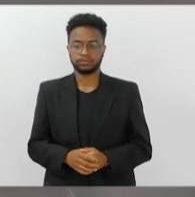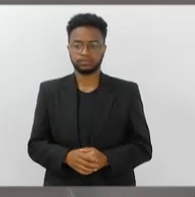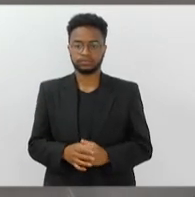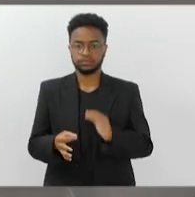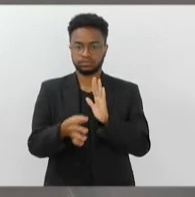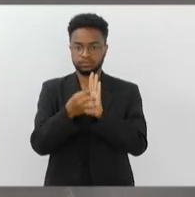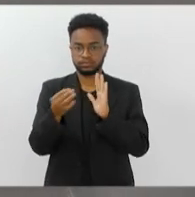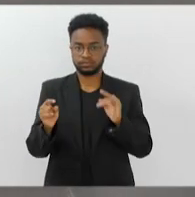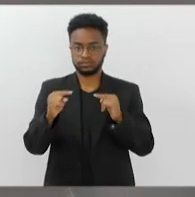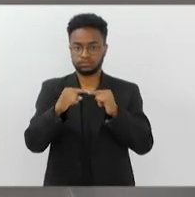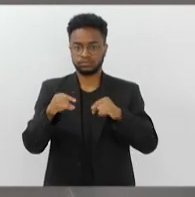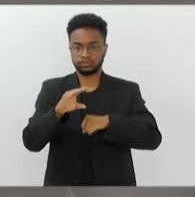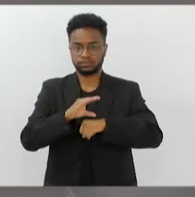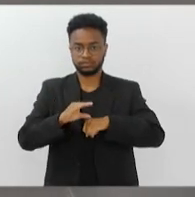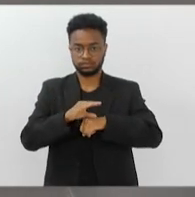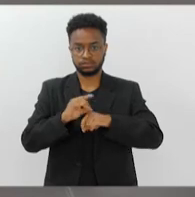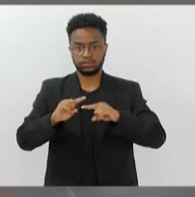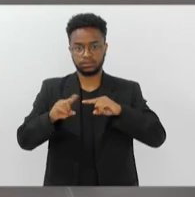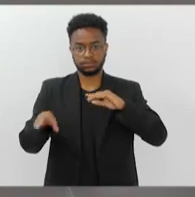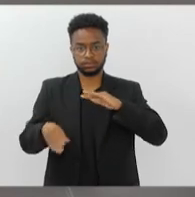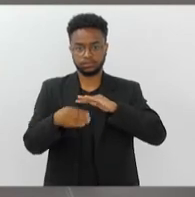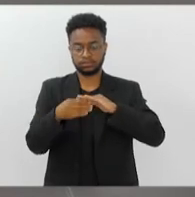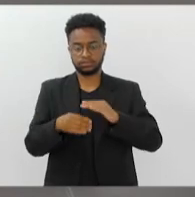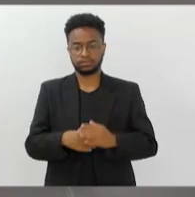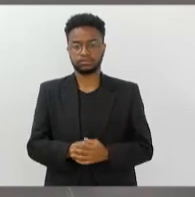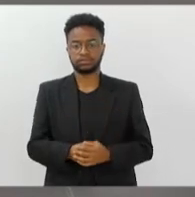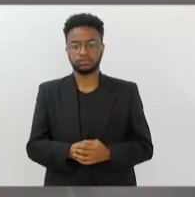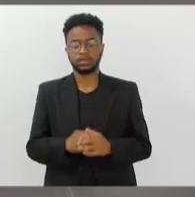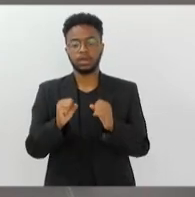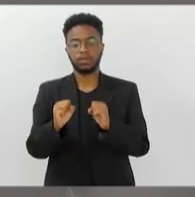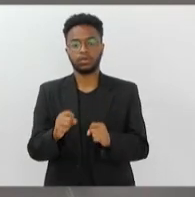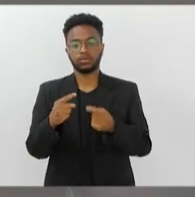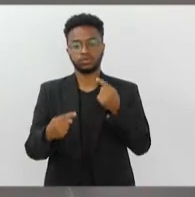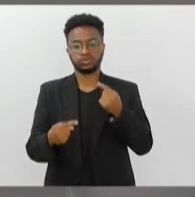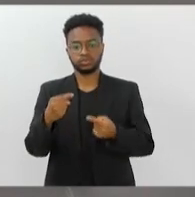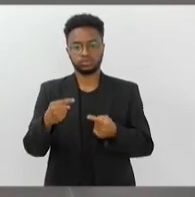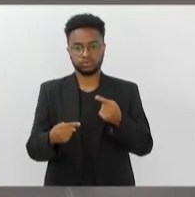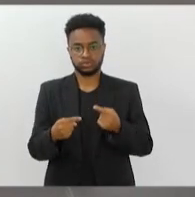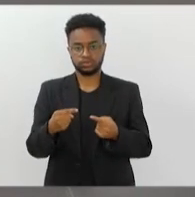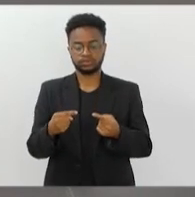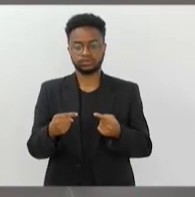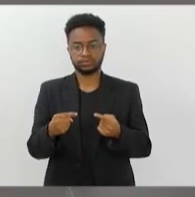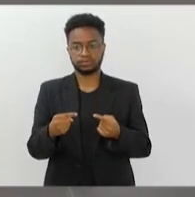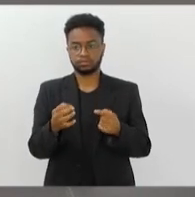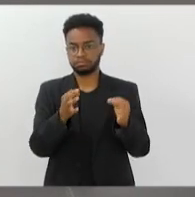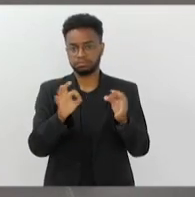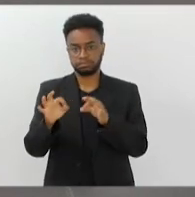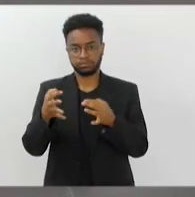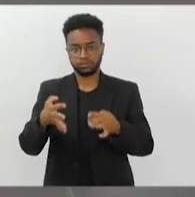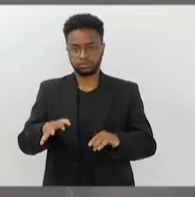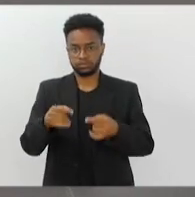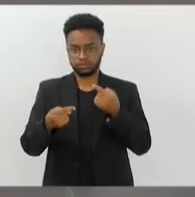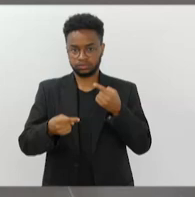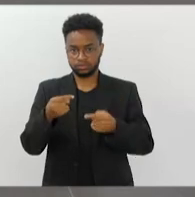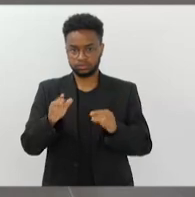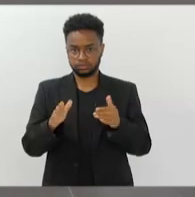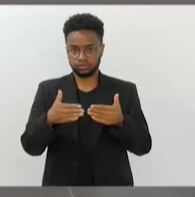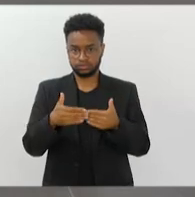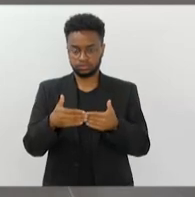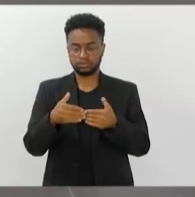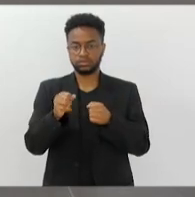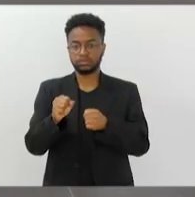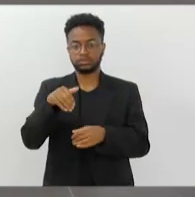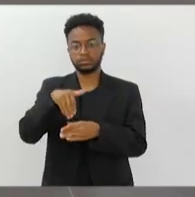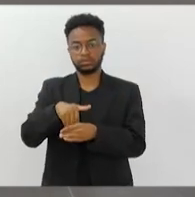Parecer pela constitucionalidade com emendas. Em discussão. Não havendo quem queira discutir, encerrada a discussão.